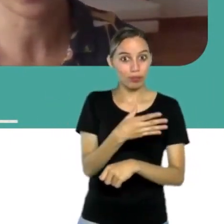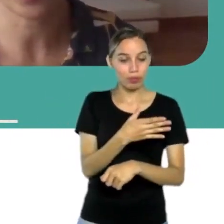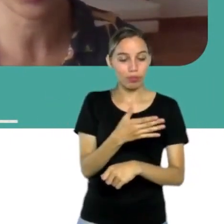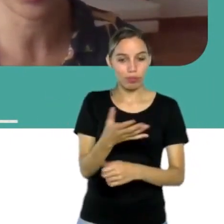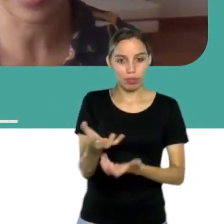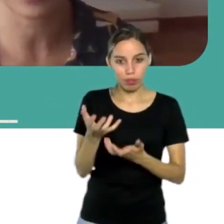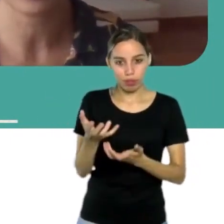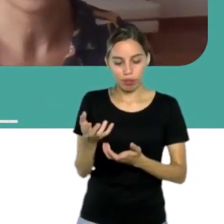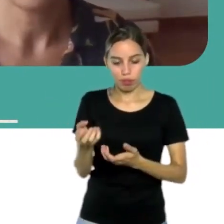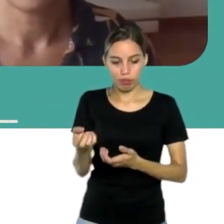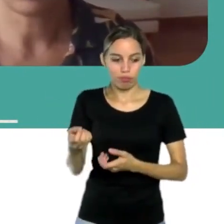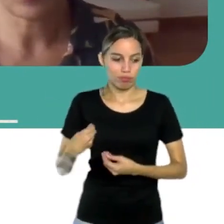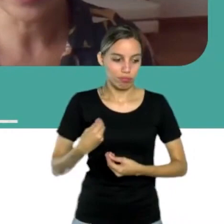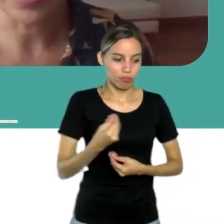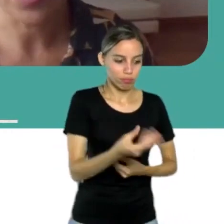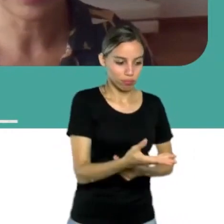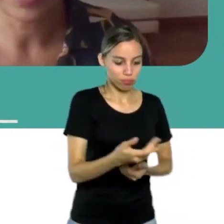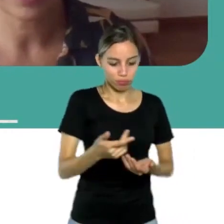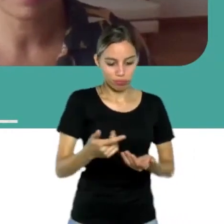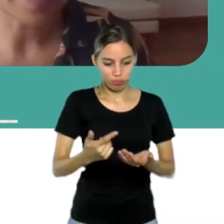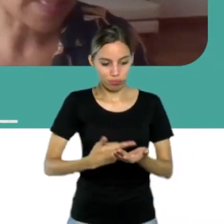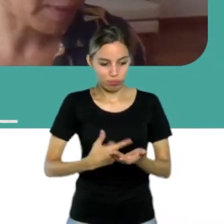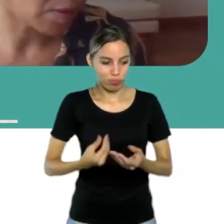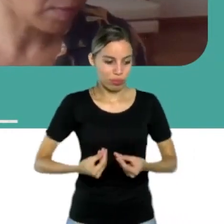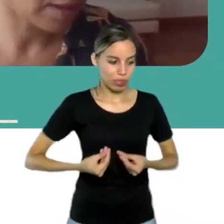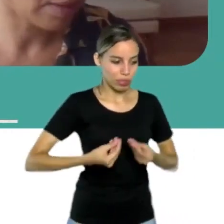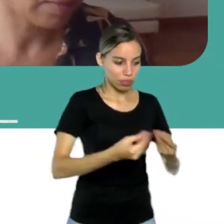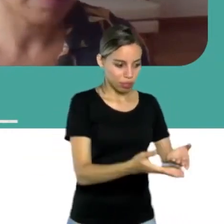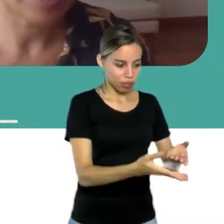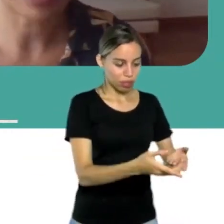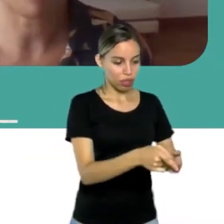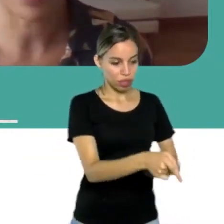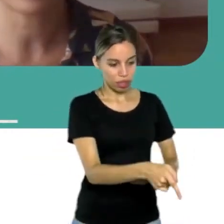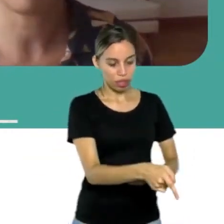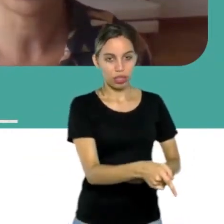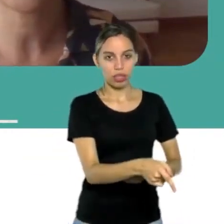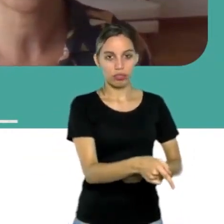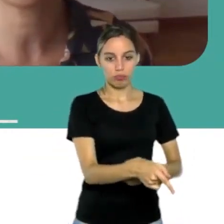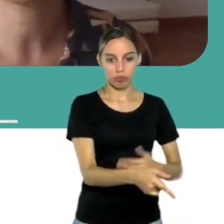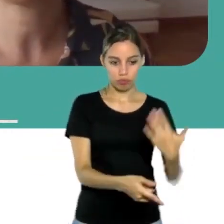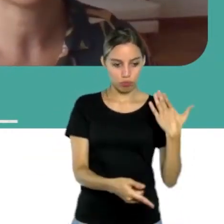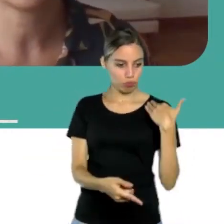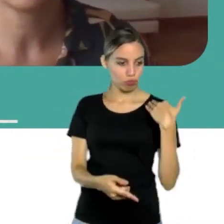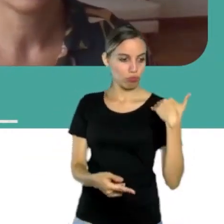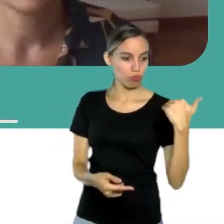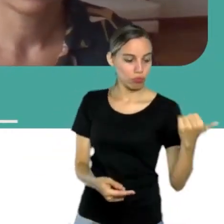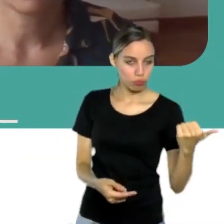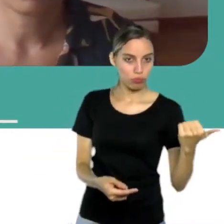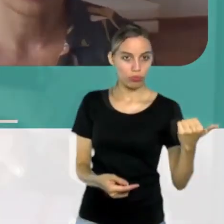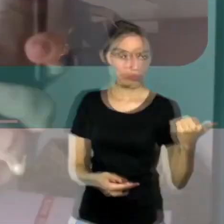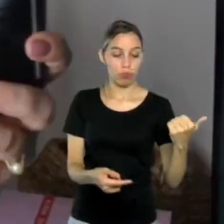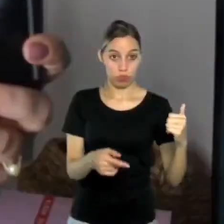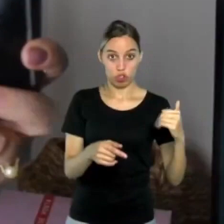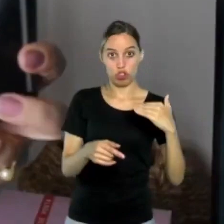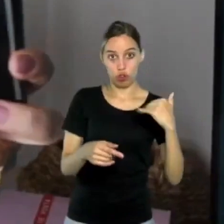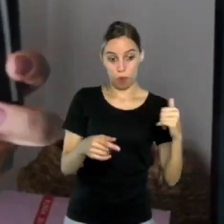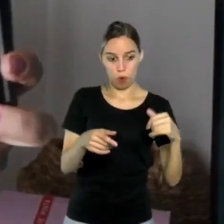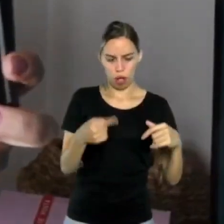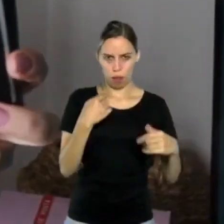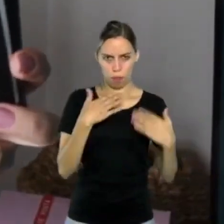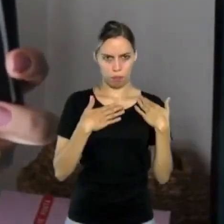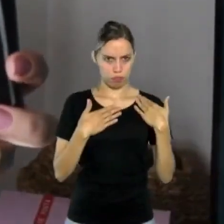mandar os originais, e eu fiz isso, eles abriram uma chamada em Belo Horizonte, eu mandei o